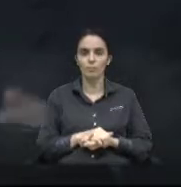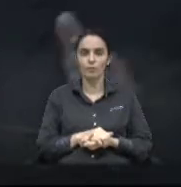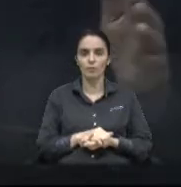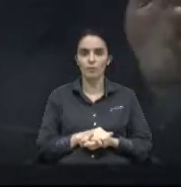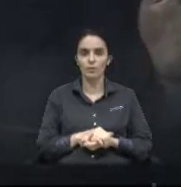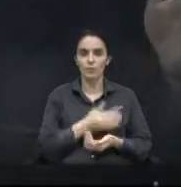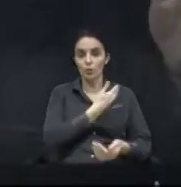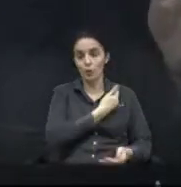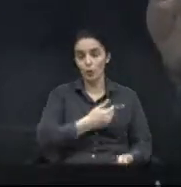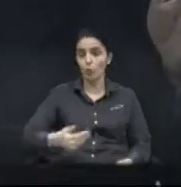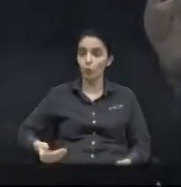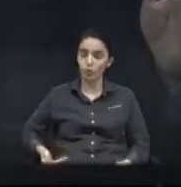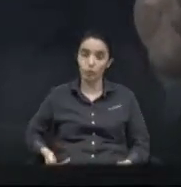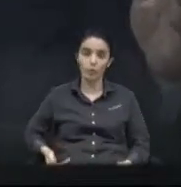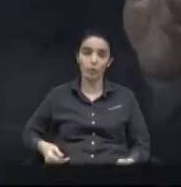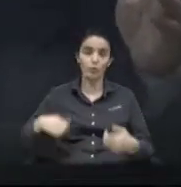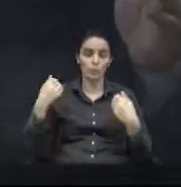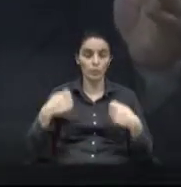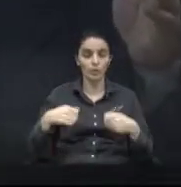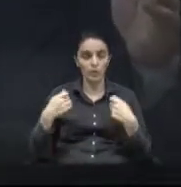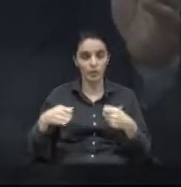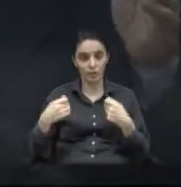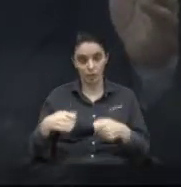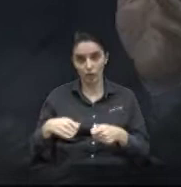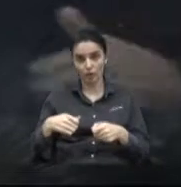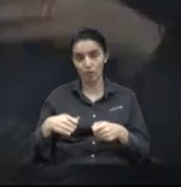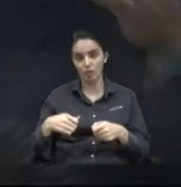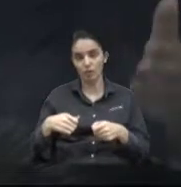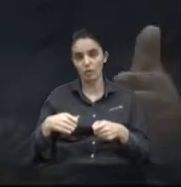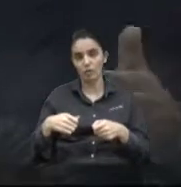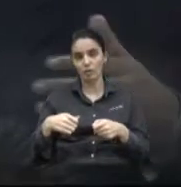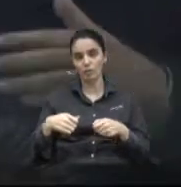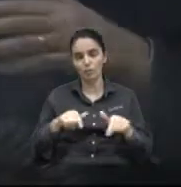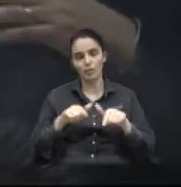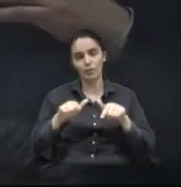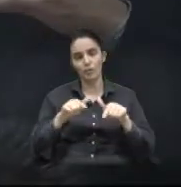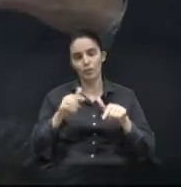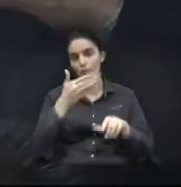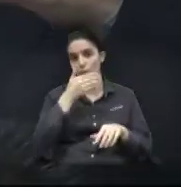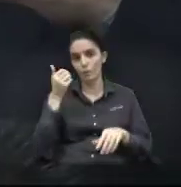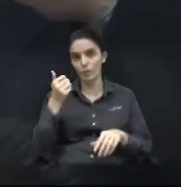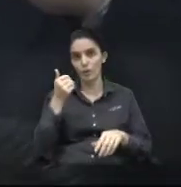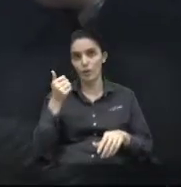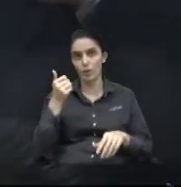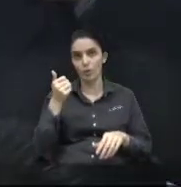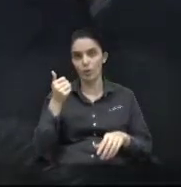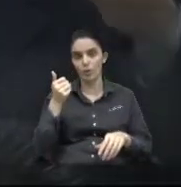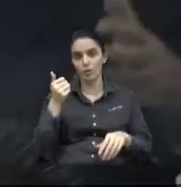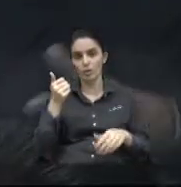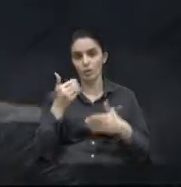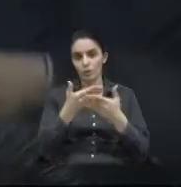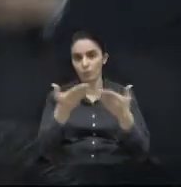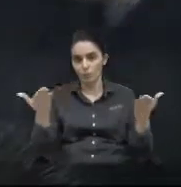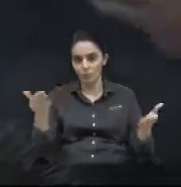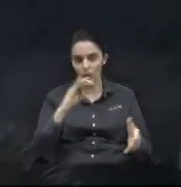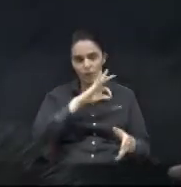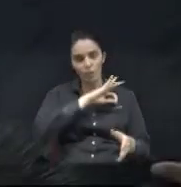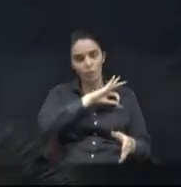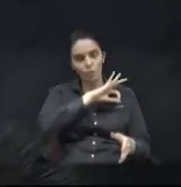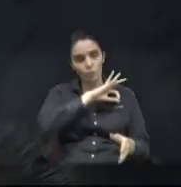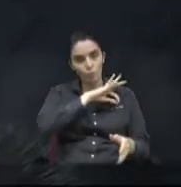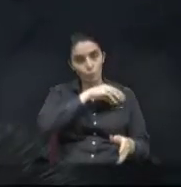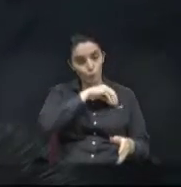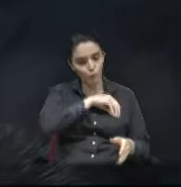um trabalho muito melhor reconhecimento através de salário muito melhor